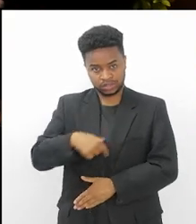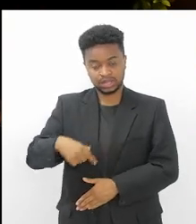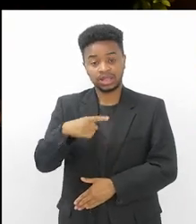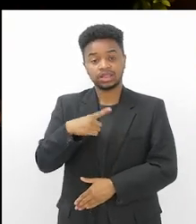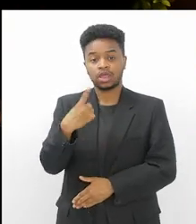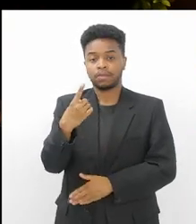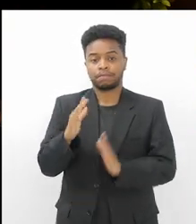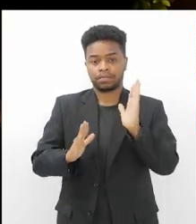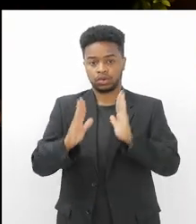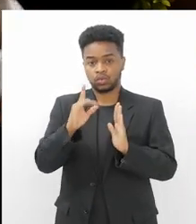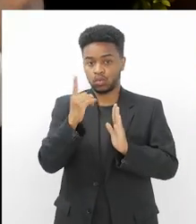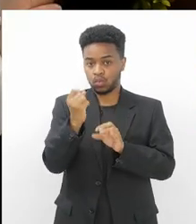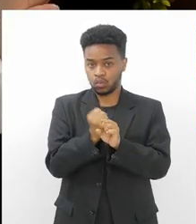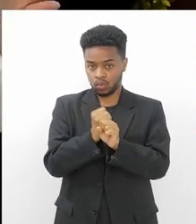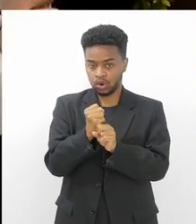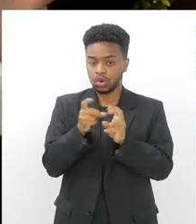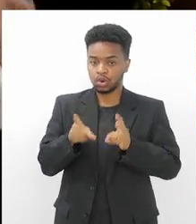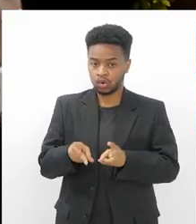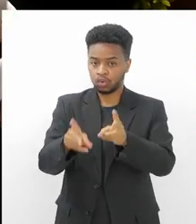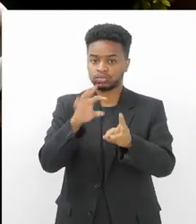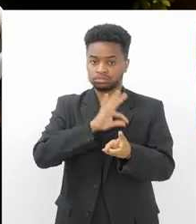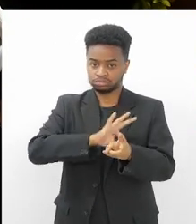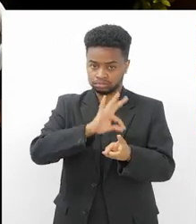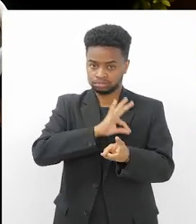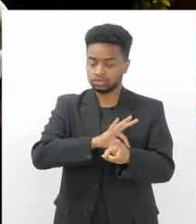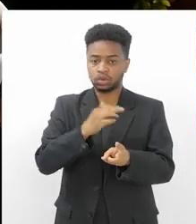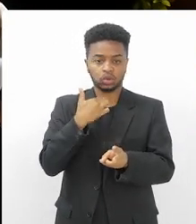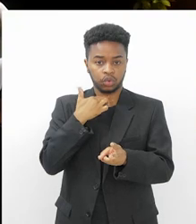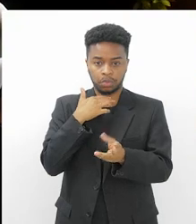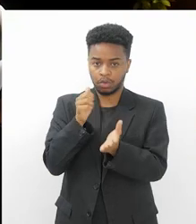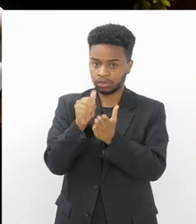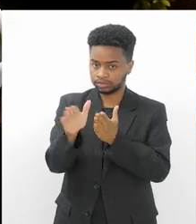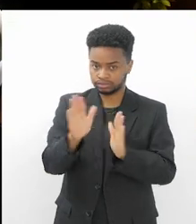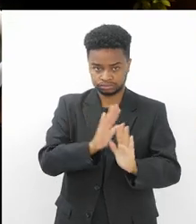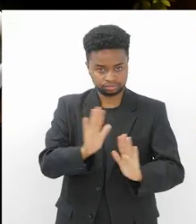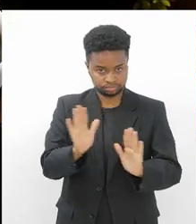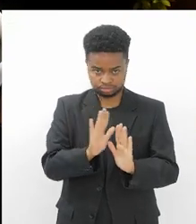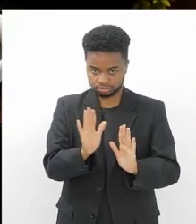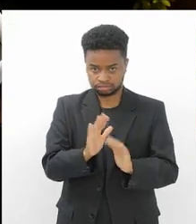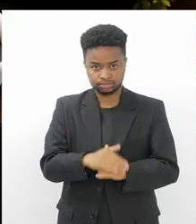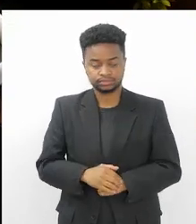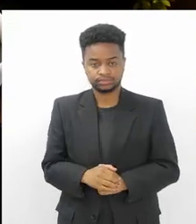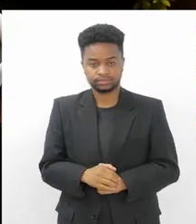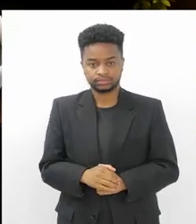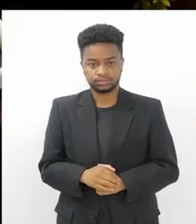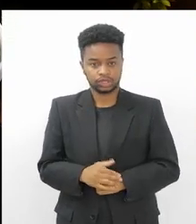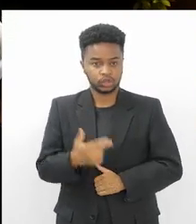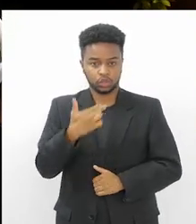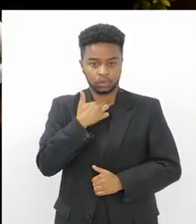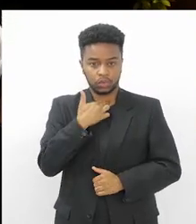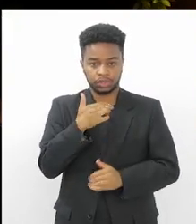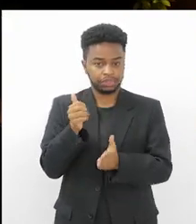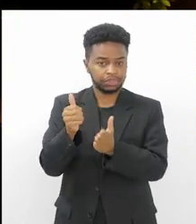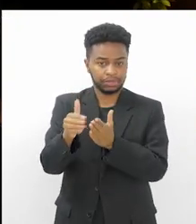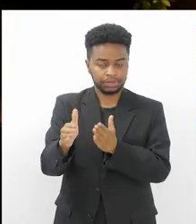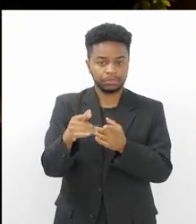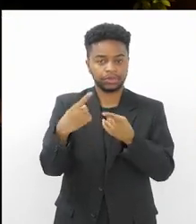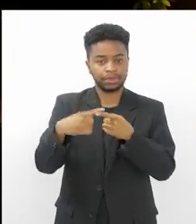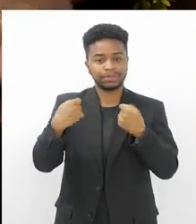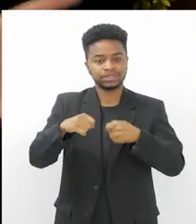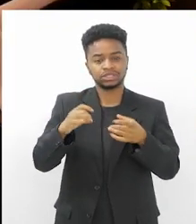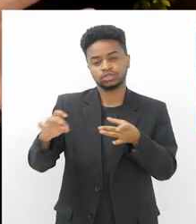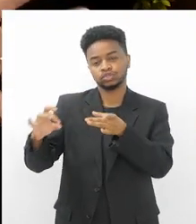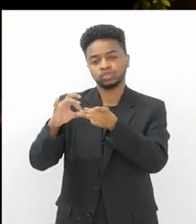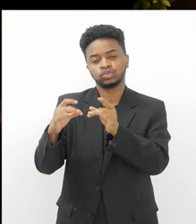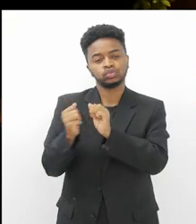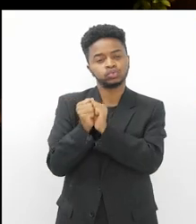Suécia, você tem um ano que você tem o seu salário mantido, você não pode ser demitida para